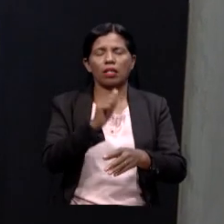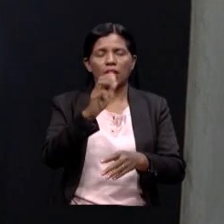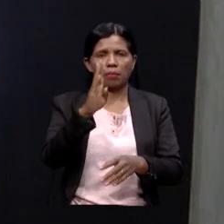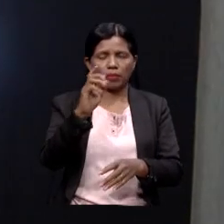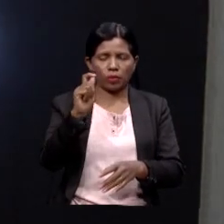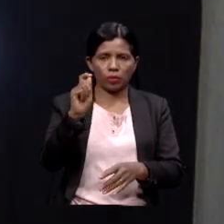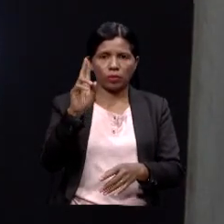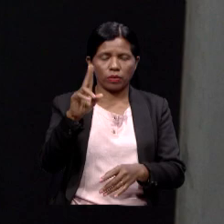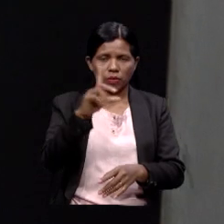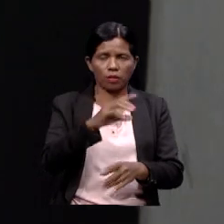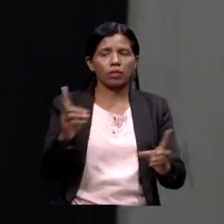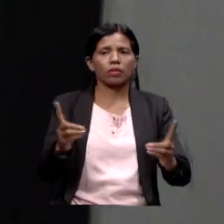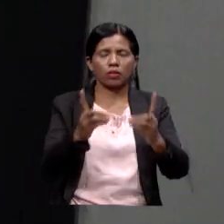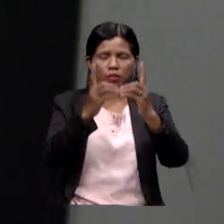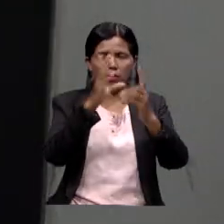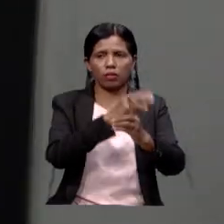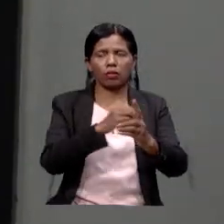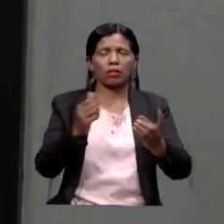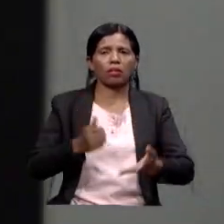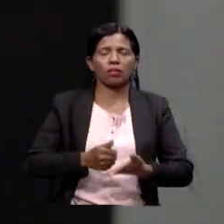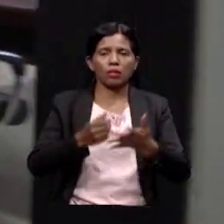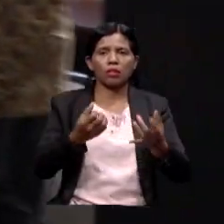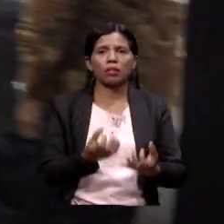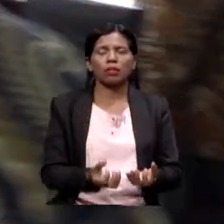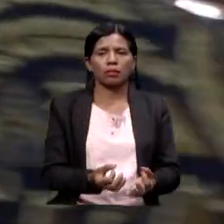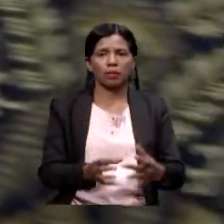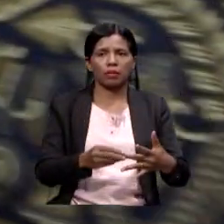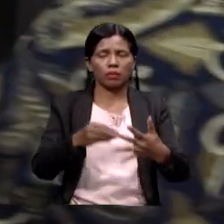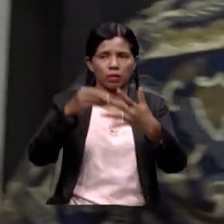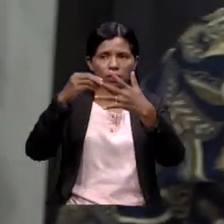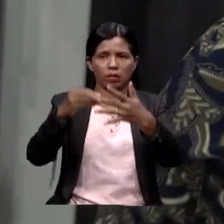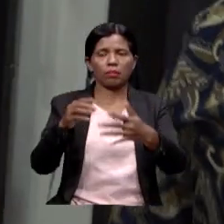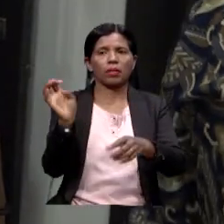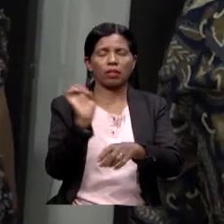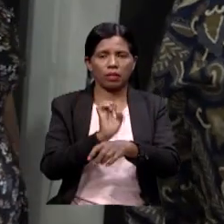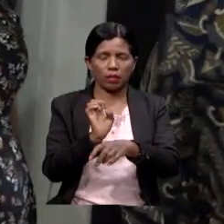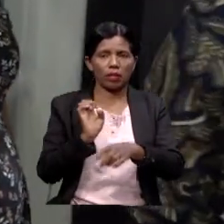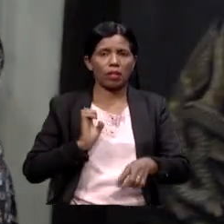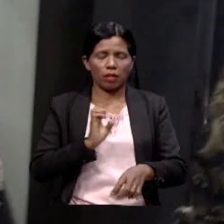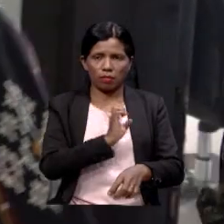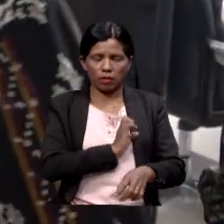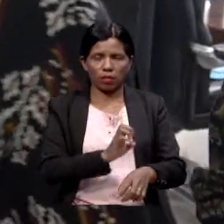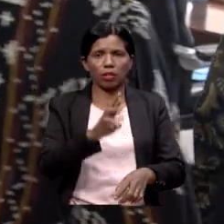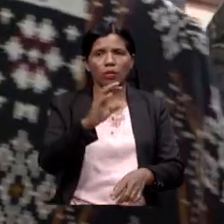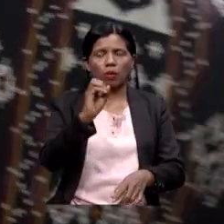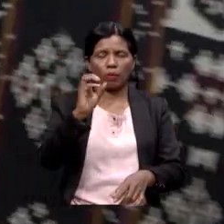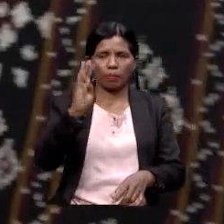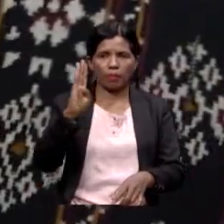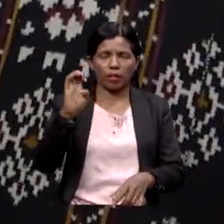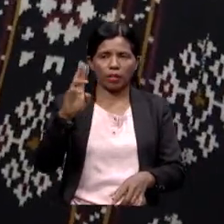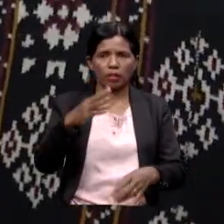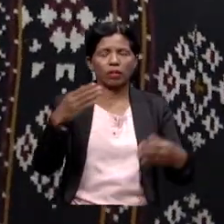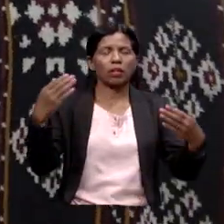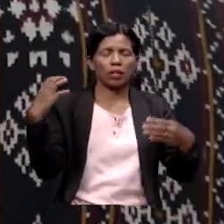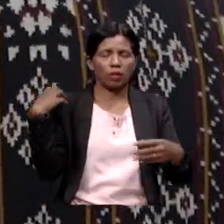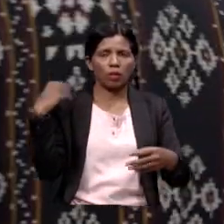Zailani, hafena soro malu ho assistente especial ba sefe negociador embaixador Roberto Soares e a gabinete fronteira